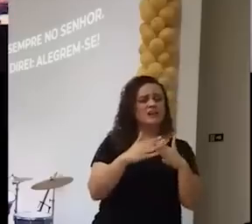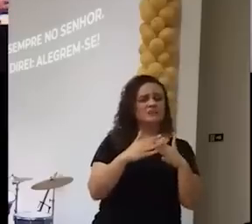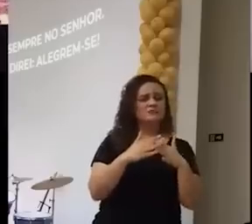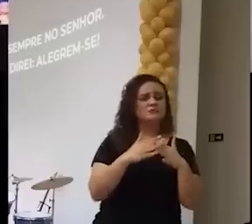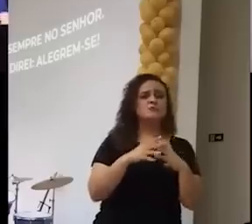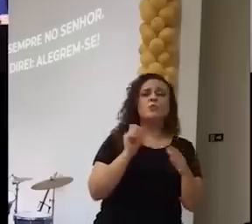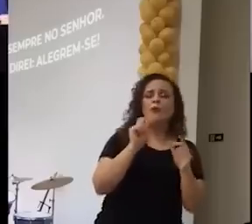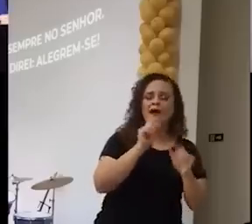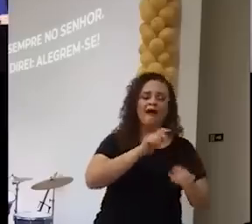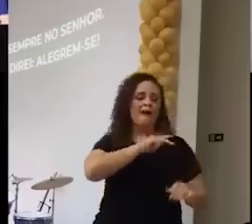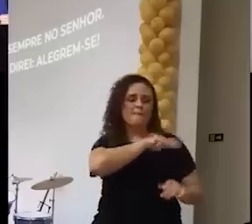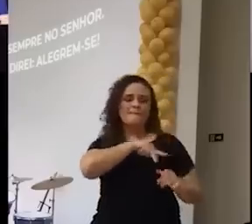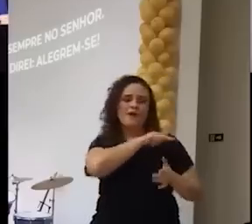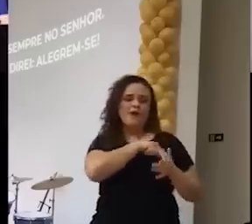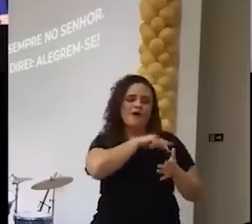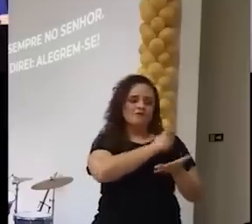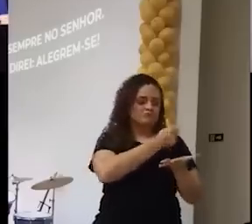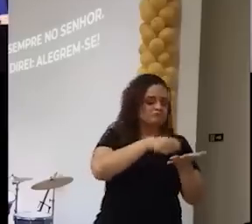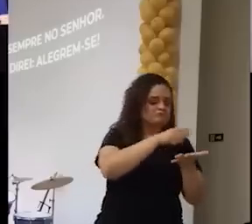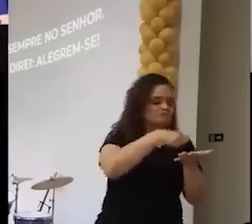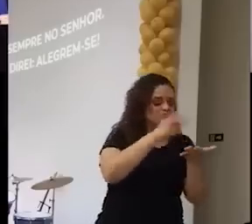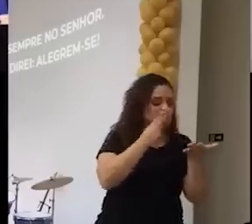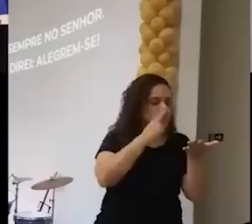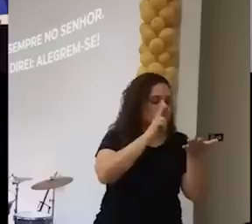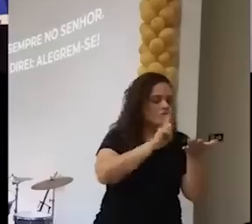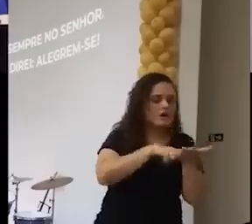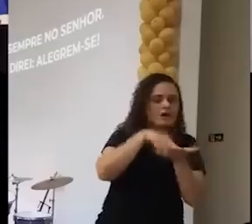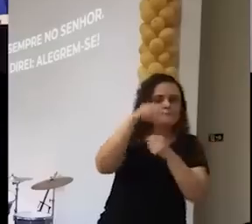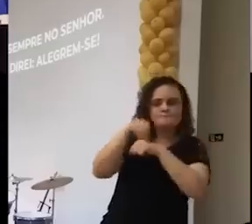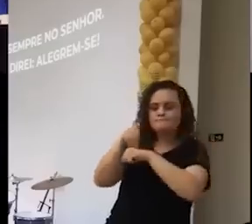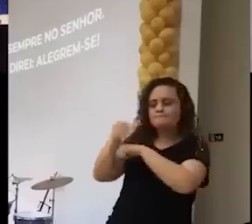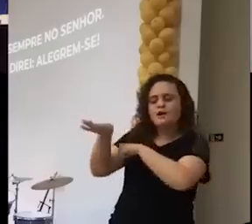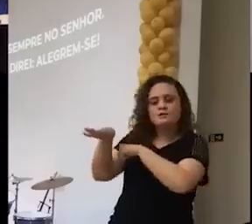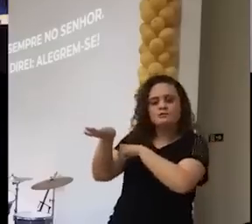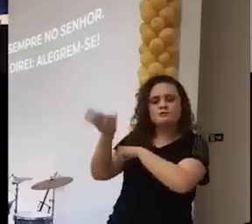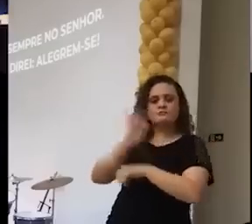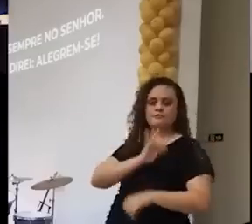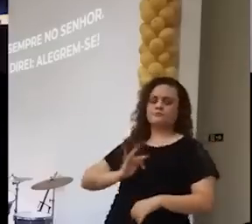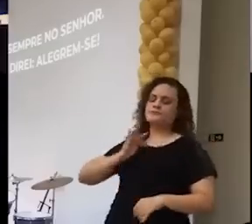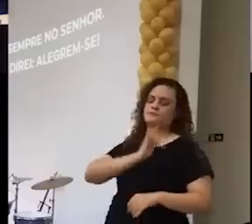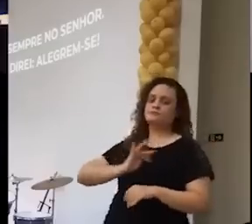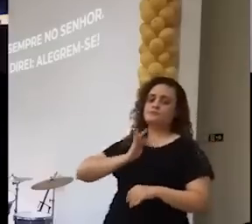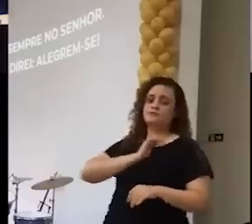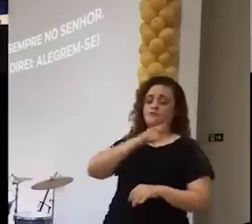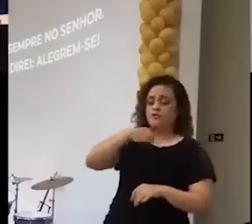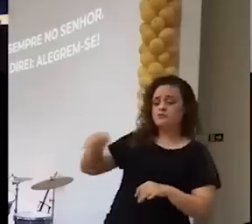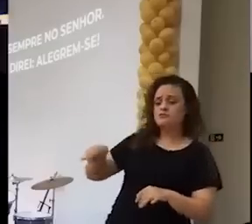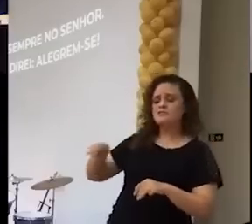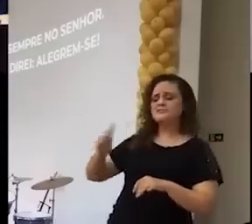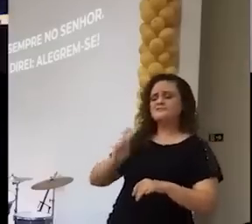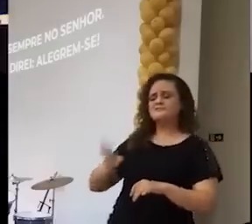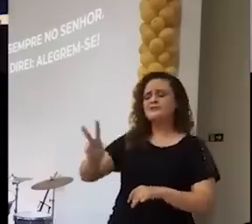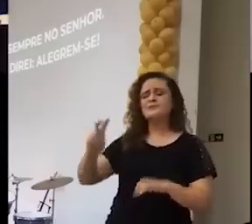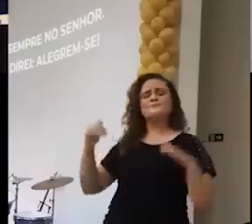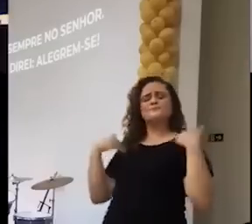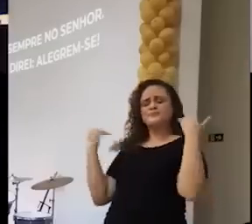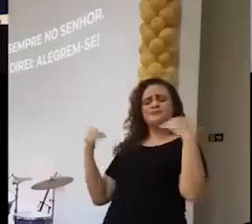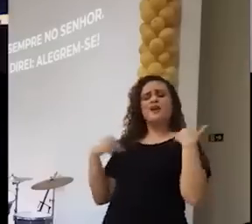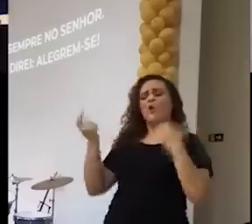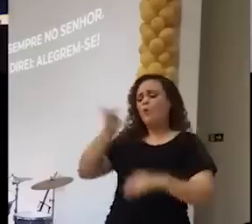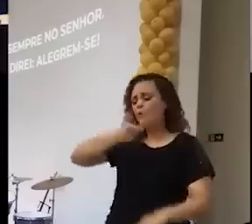escreve para aquela igreja em Filipos, dizendo assim: alegrai-vos sempre no Senhor. Outra vez